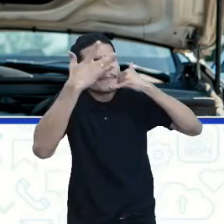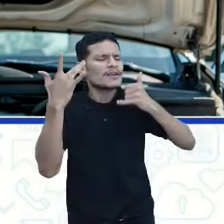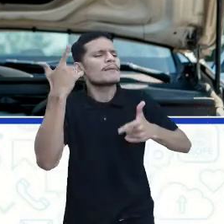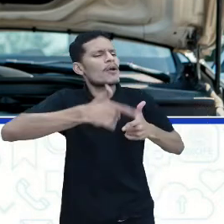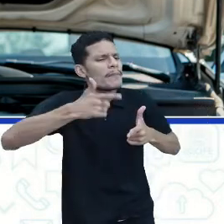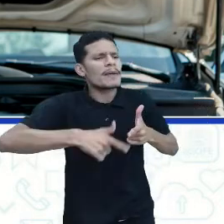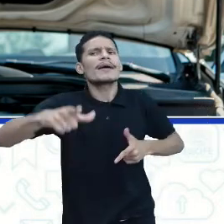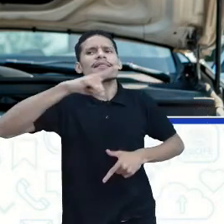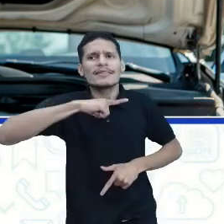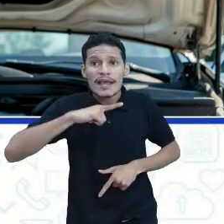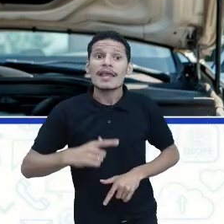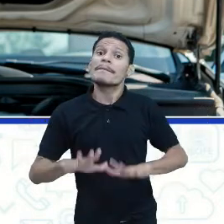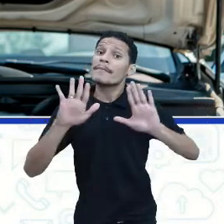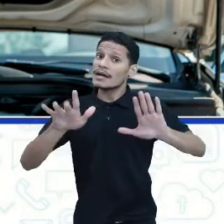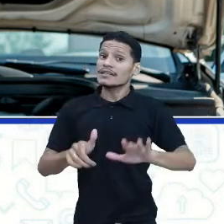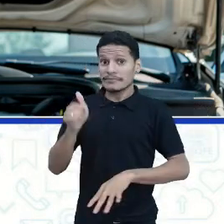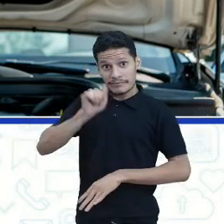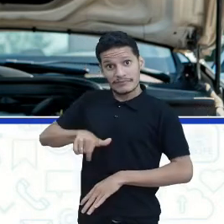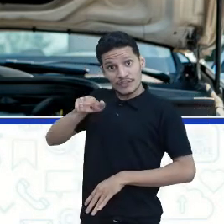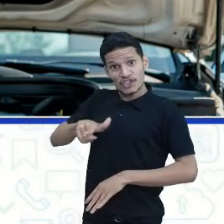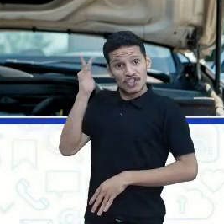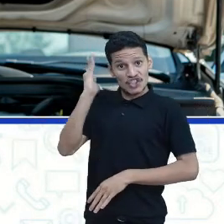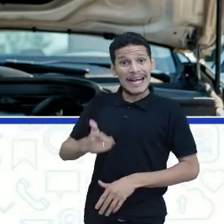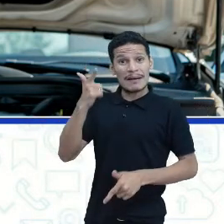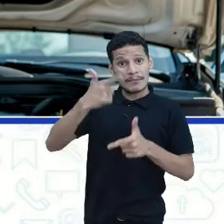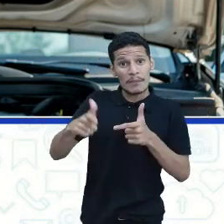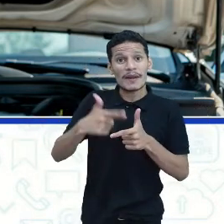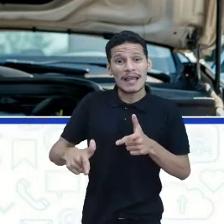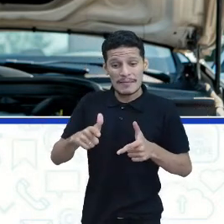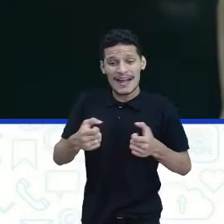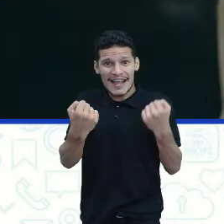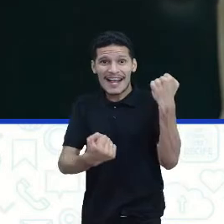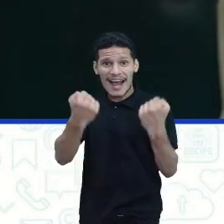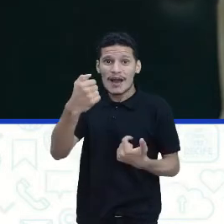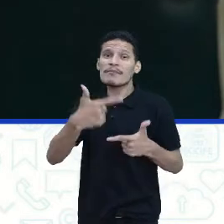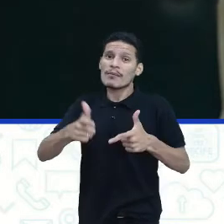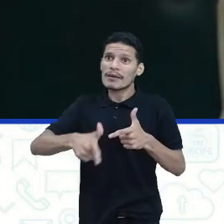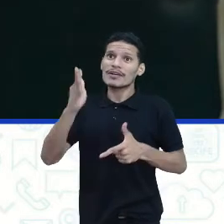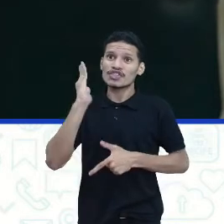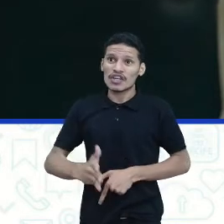problemas. Perceba que a netinha já está com a bronca lá, o carro deu alguma bronca lá.